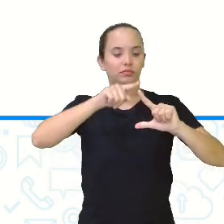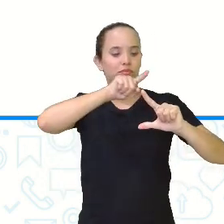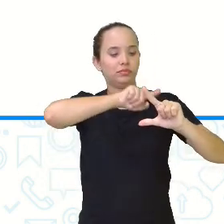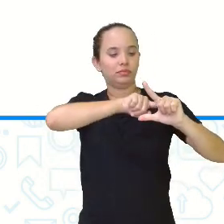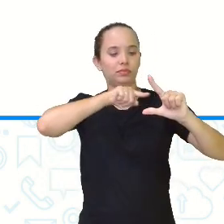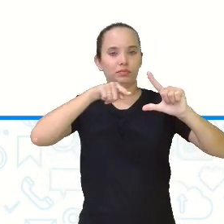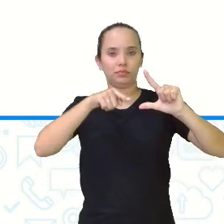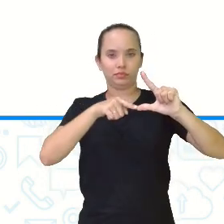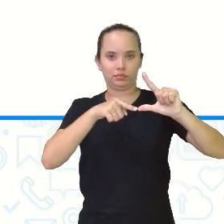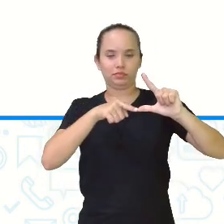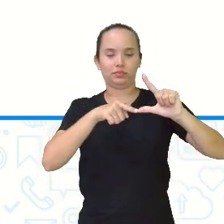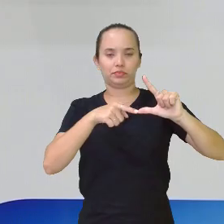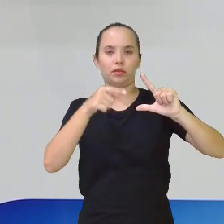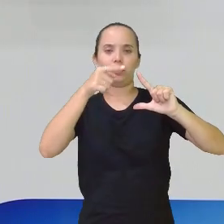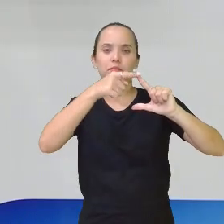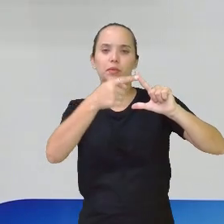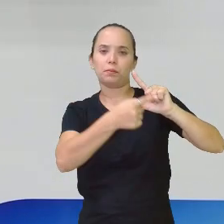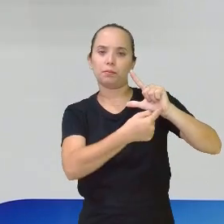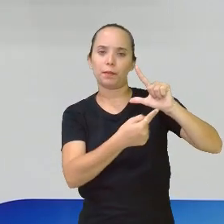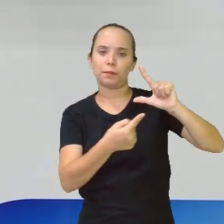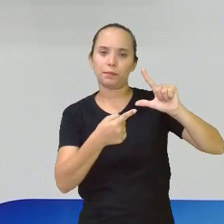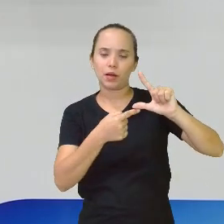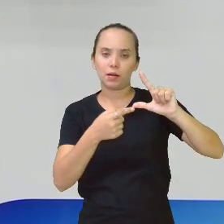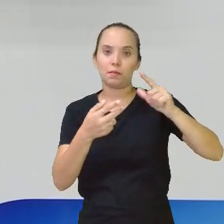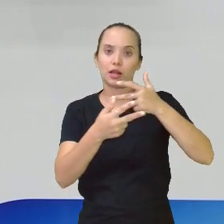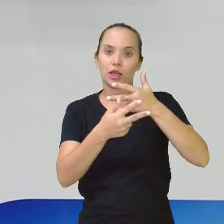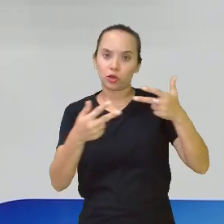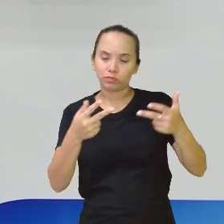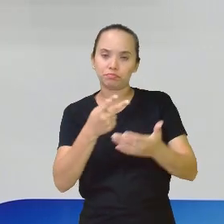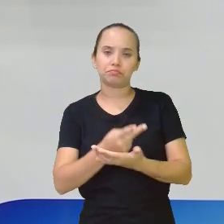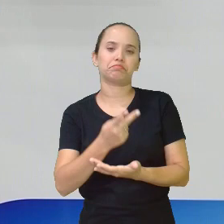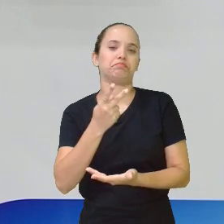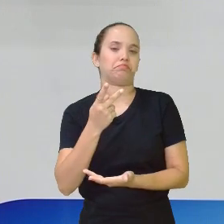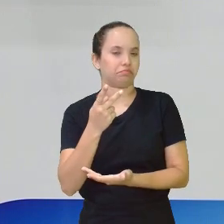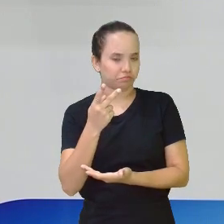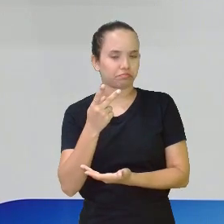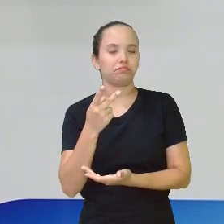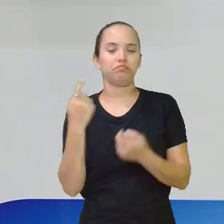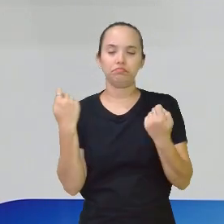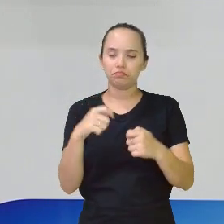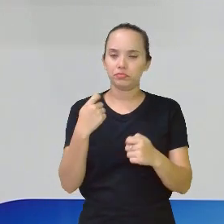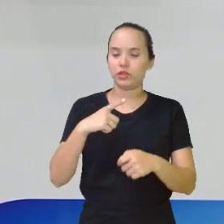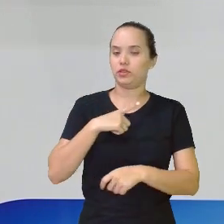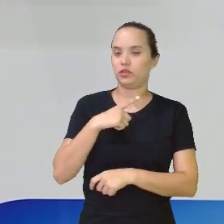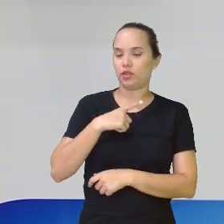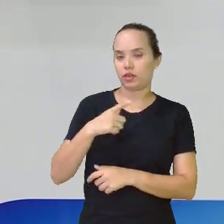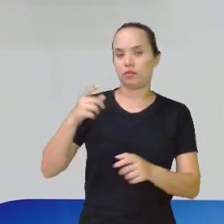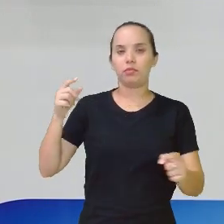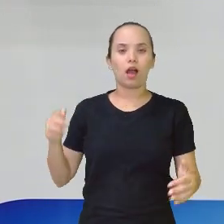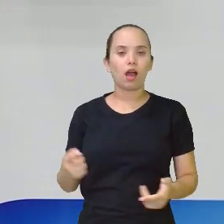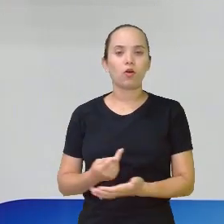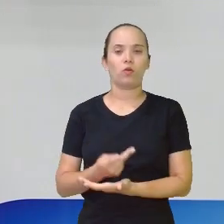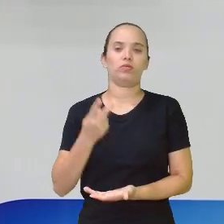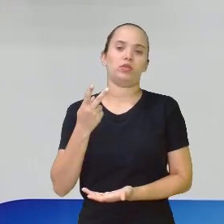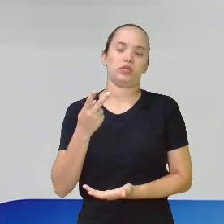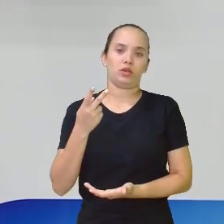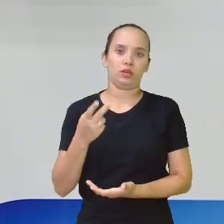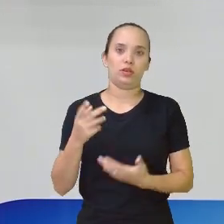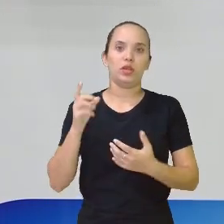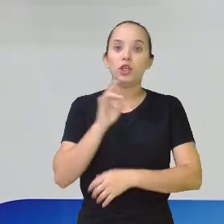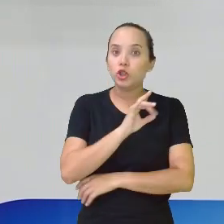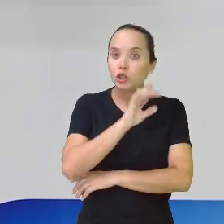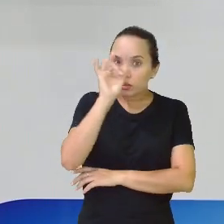para que a combustão ela aconteça. 3 pontos aí do triângulo. Cada um deles é